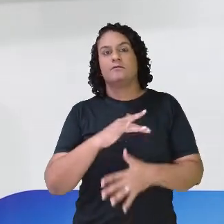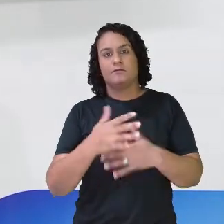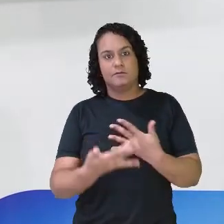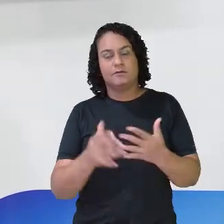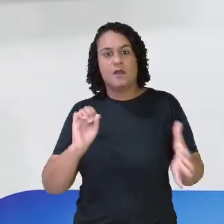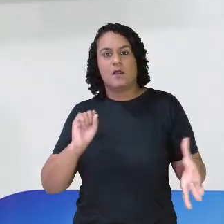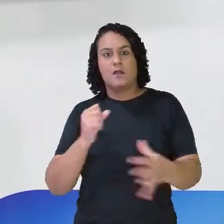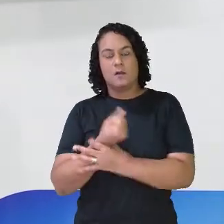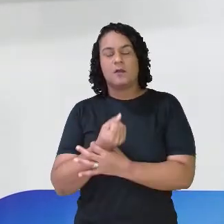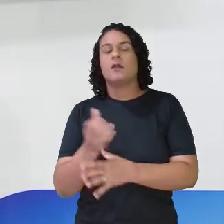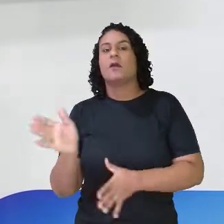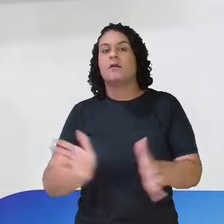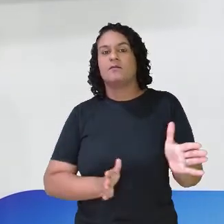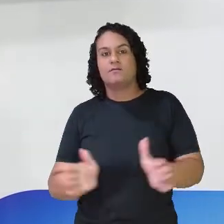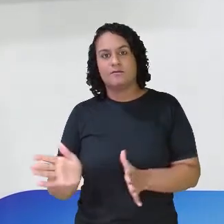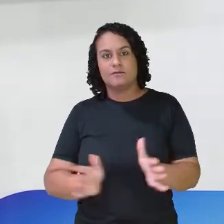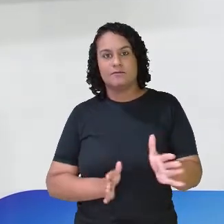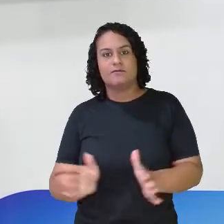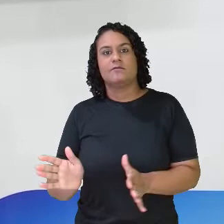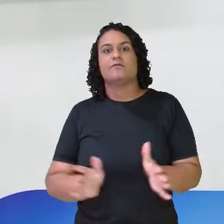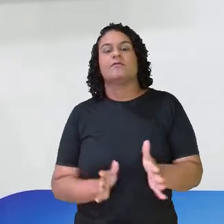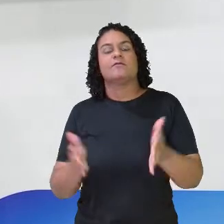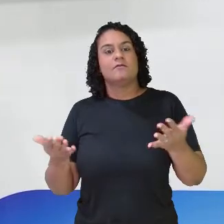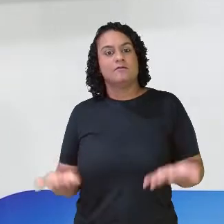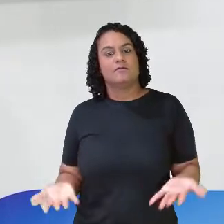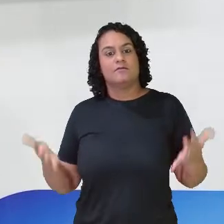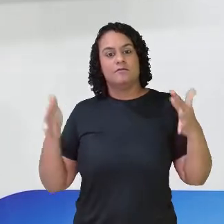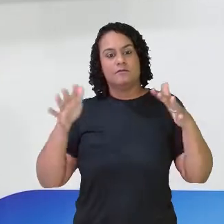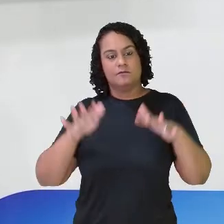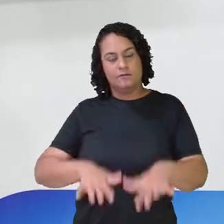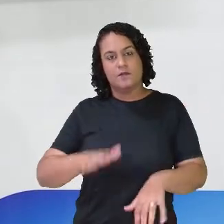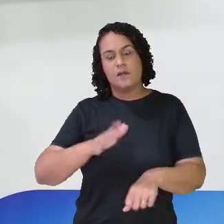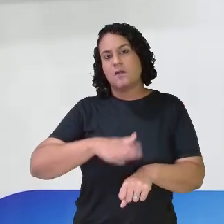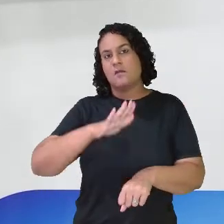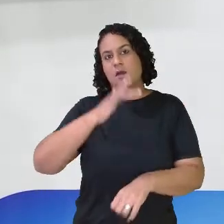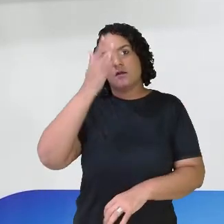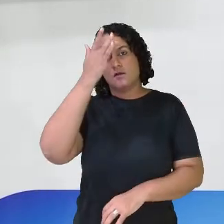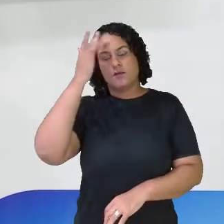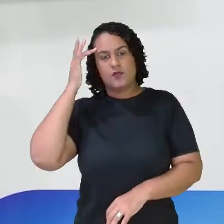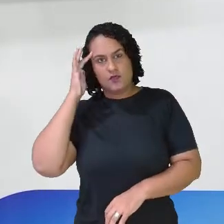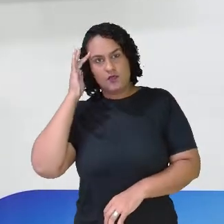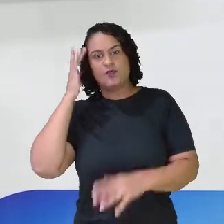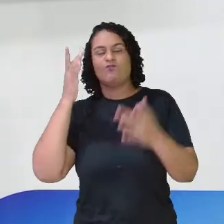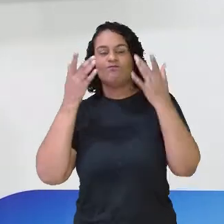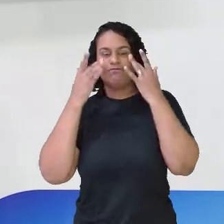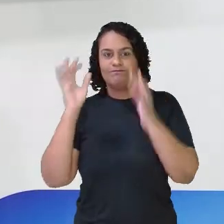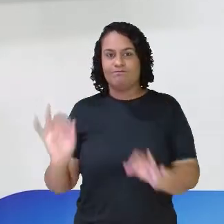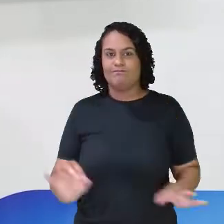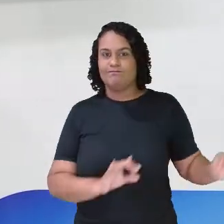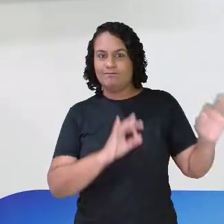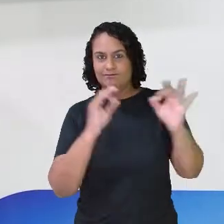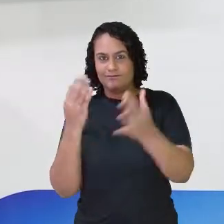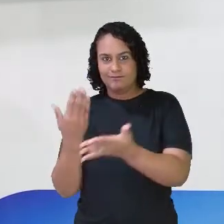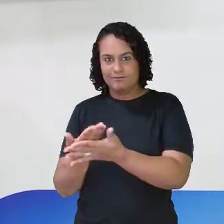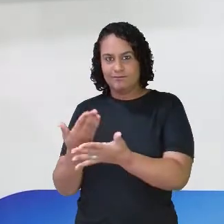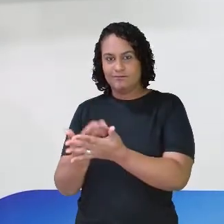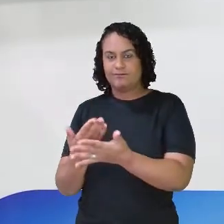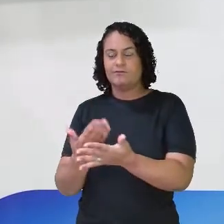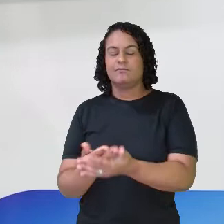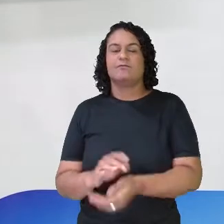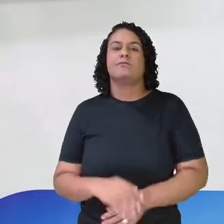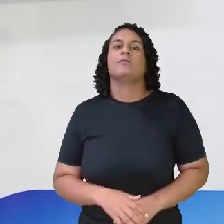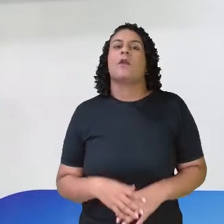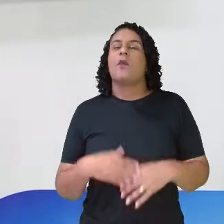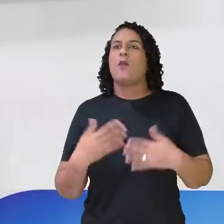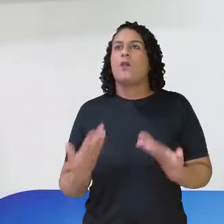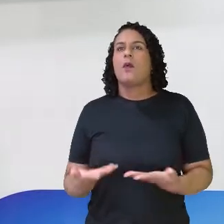né, a acessibilidade, a inclusão de mais pessoas nessa aula, né? Isso mesmo, quanto mais